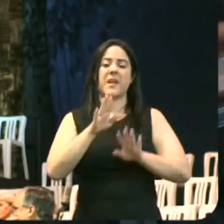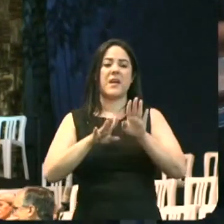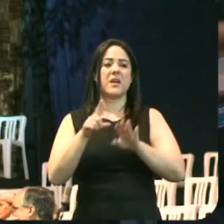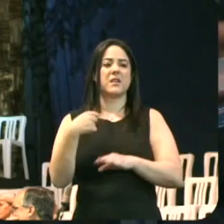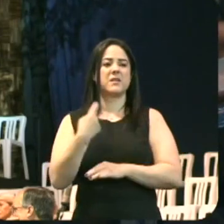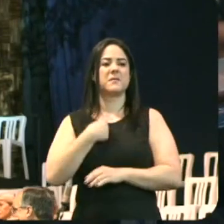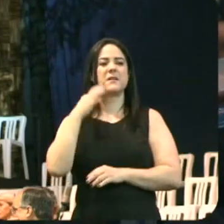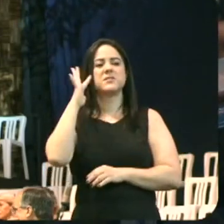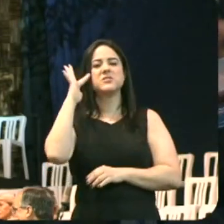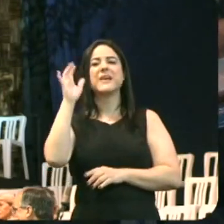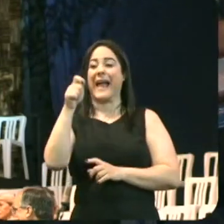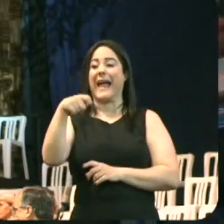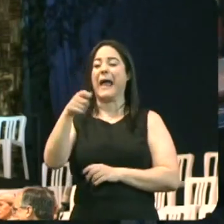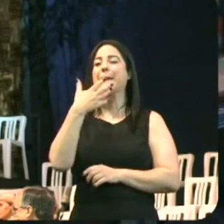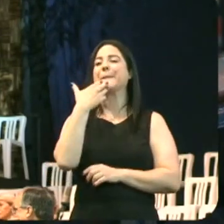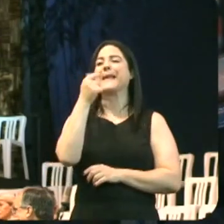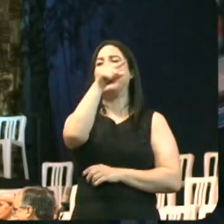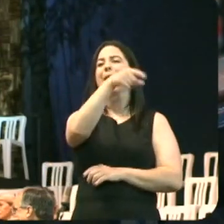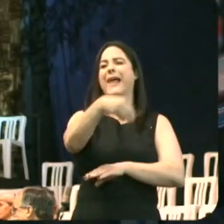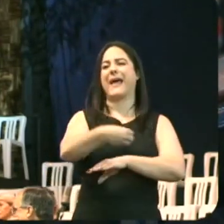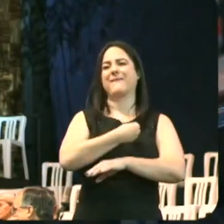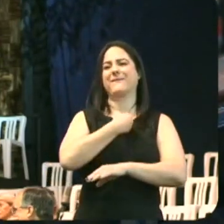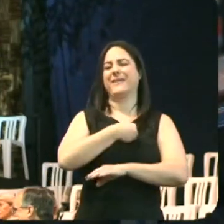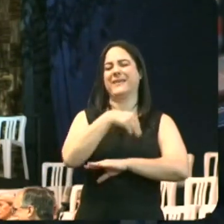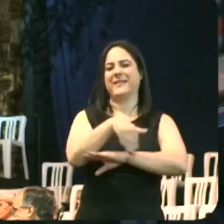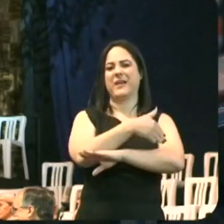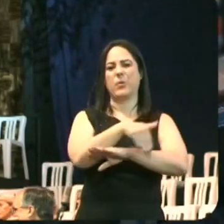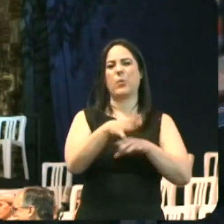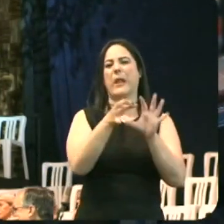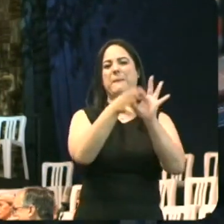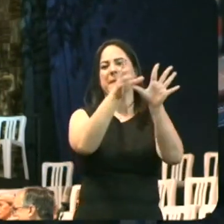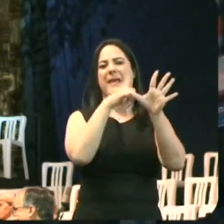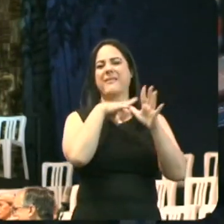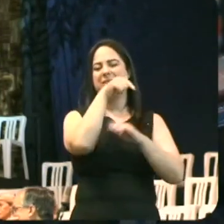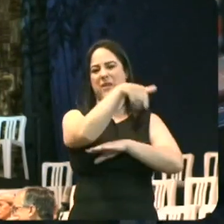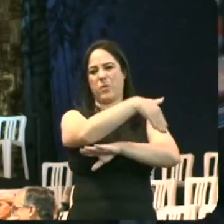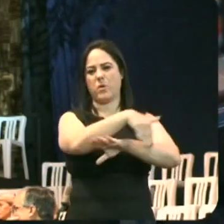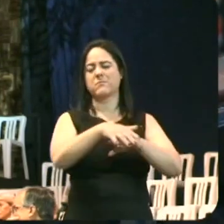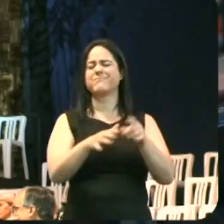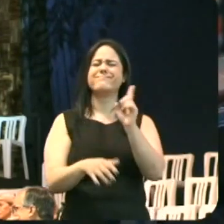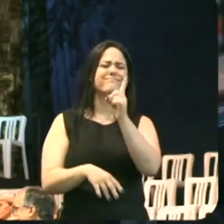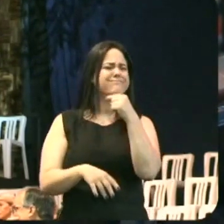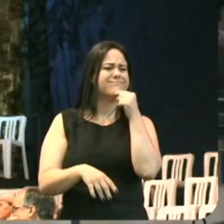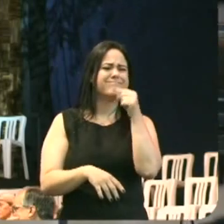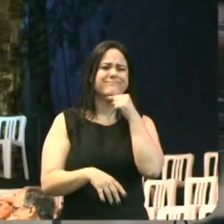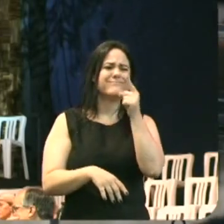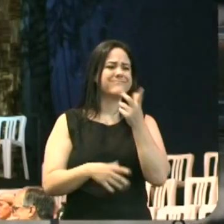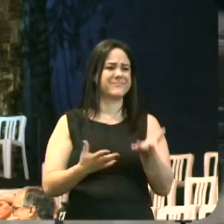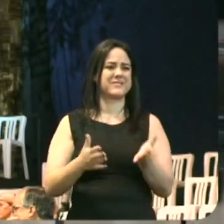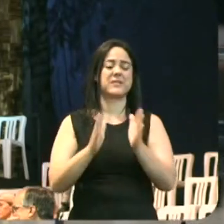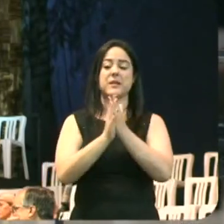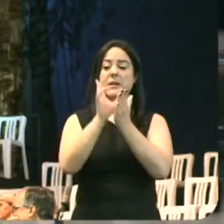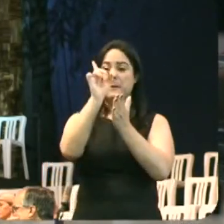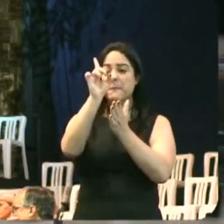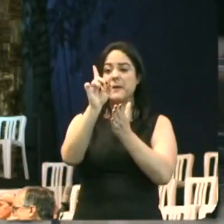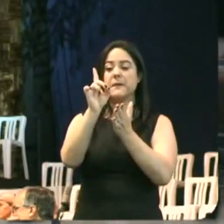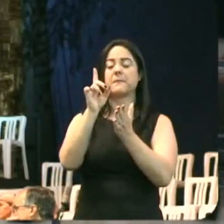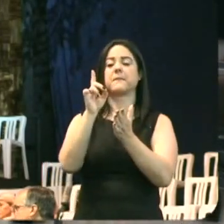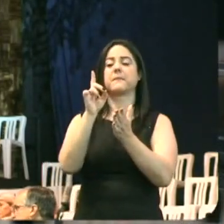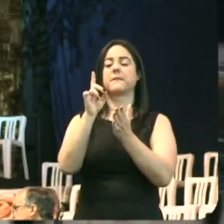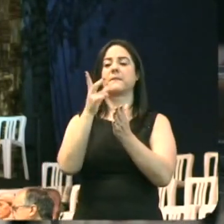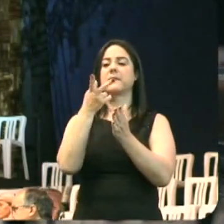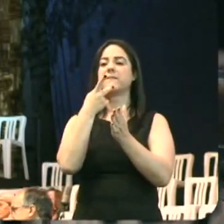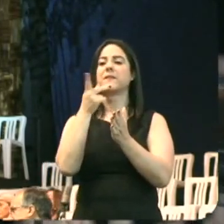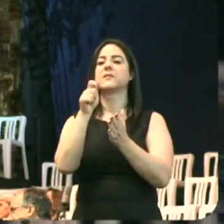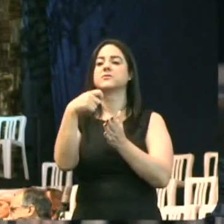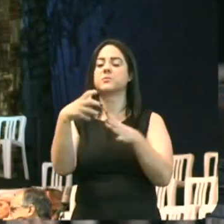gente imagina que tem futuro porque a gente pode, que a gente consegue, não consegue não, querido. A Bíblia, numa outra versão, chama